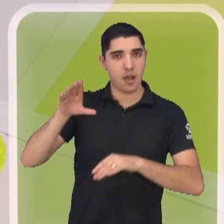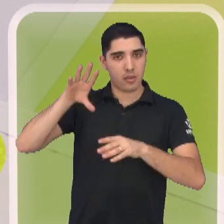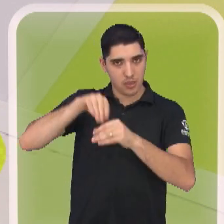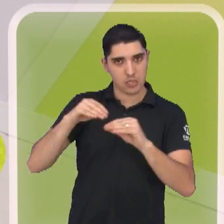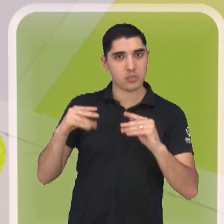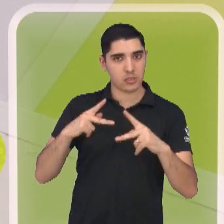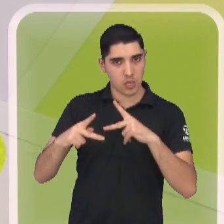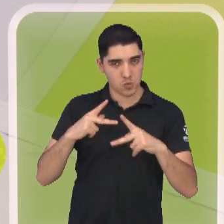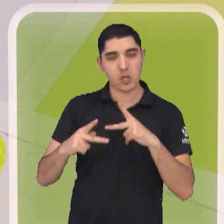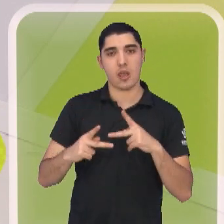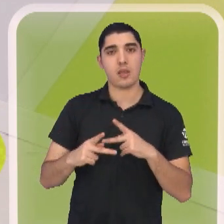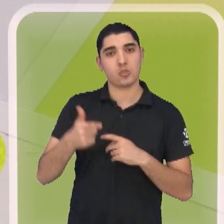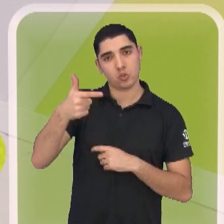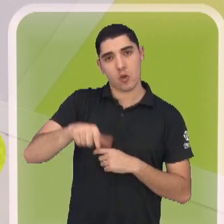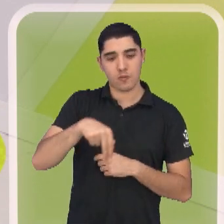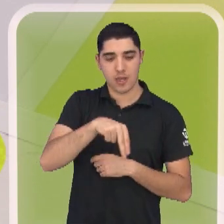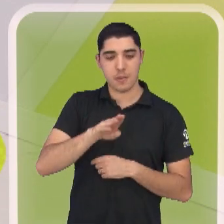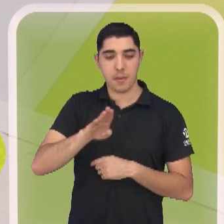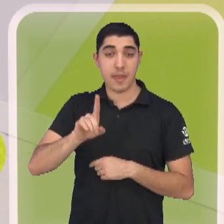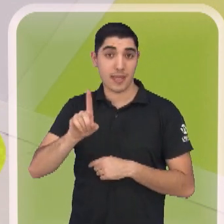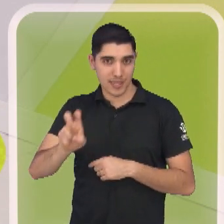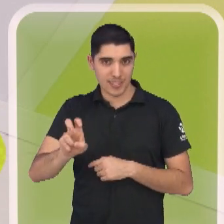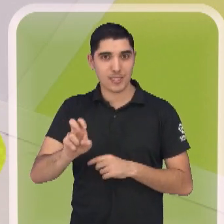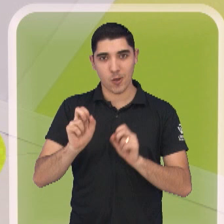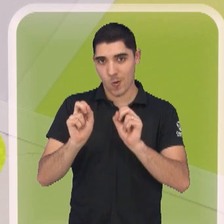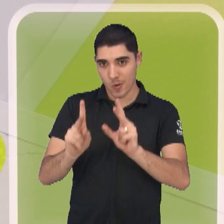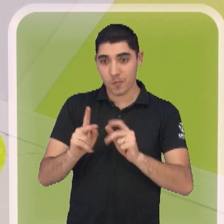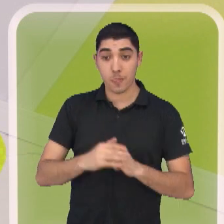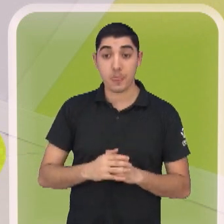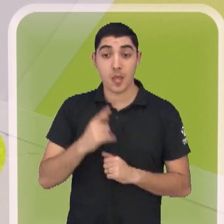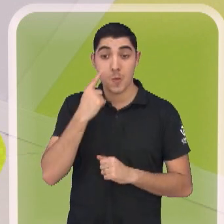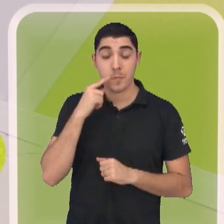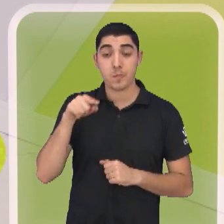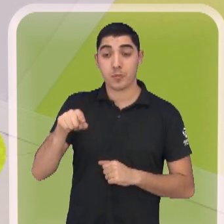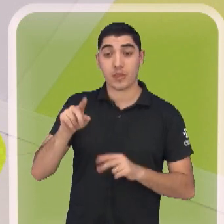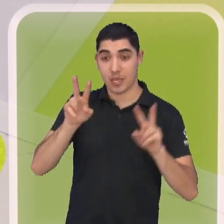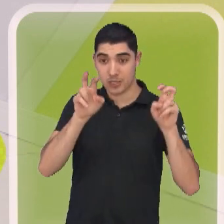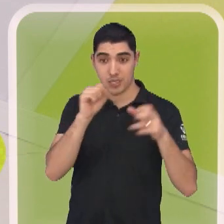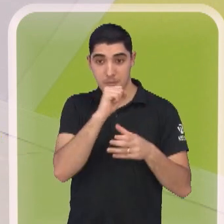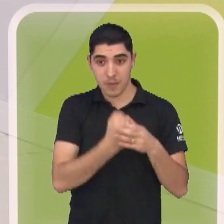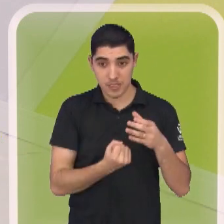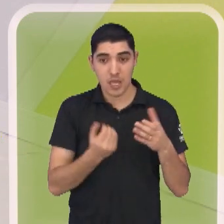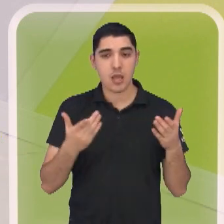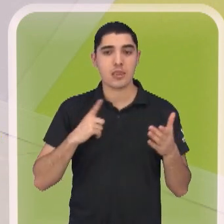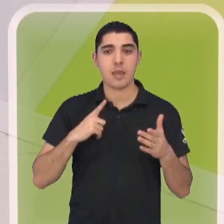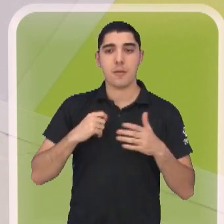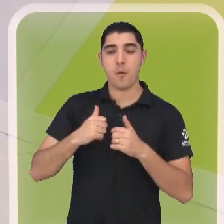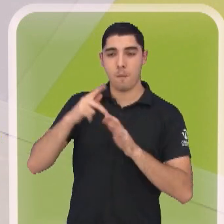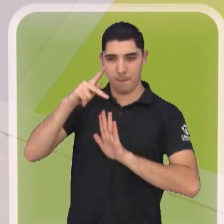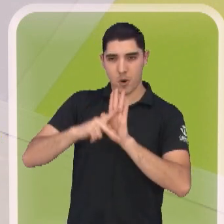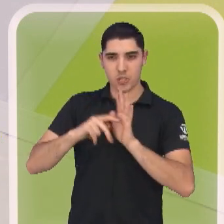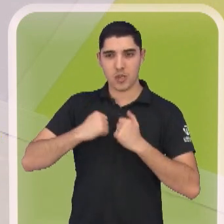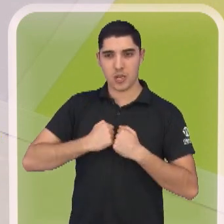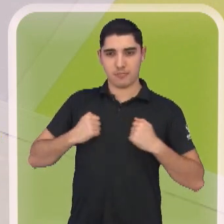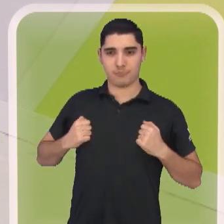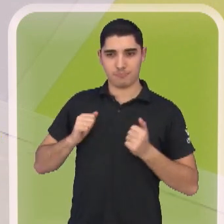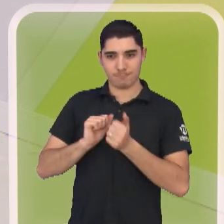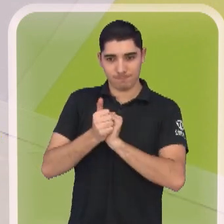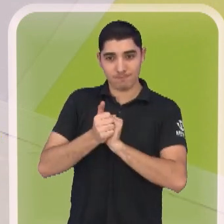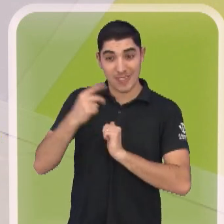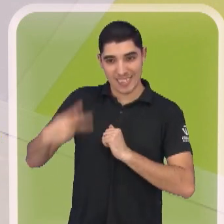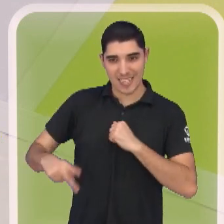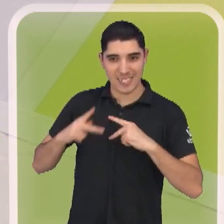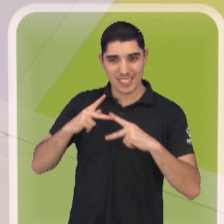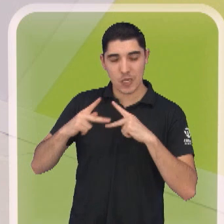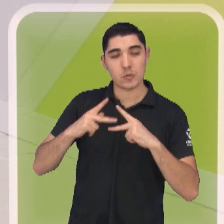Moura mais uma rodada do nbb15 Tá certo Brunão ainda no assunto basquete o programa Atleta Cidadão da Prefeitura de São José dos Campos